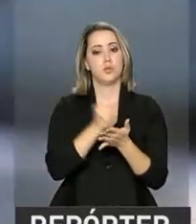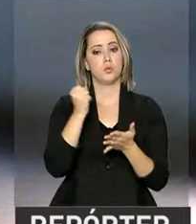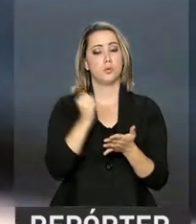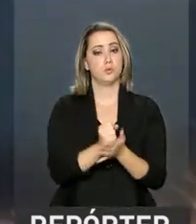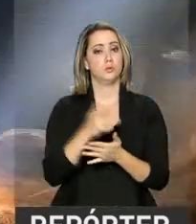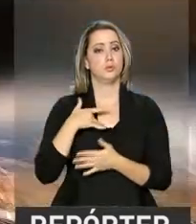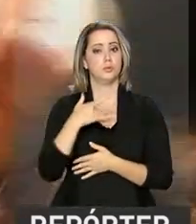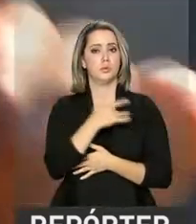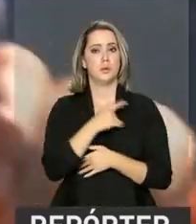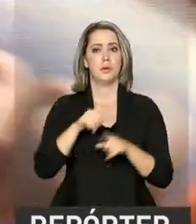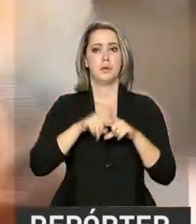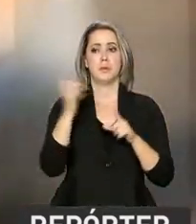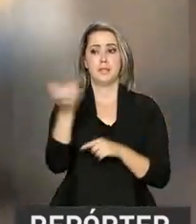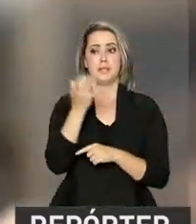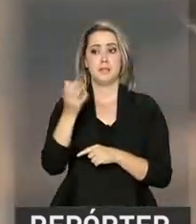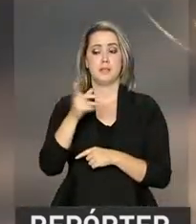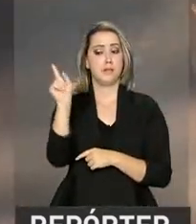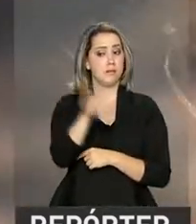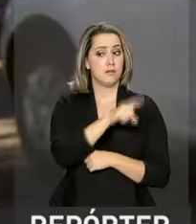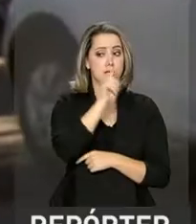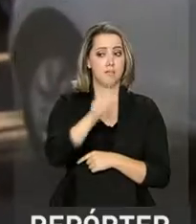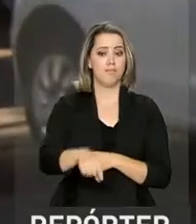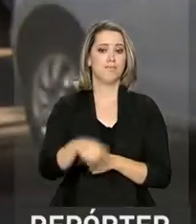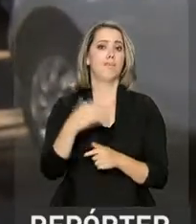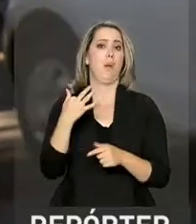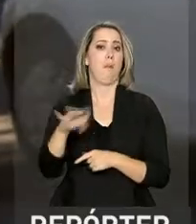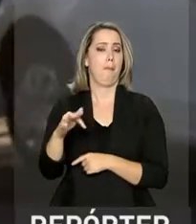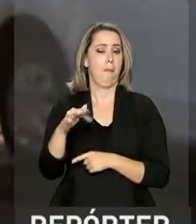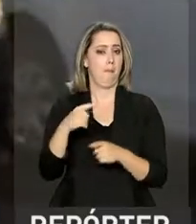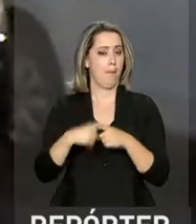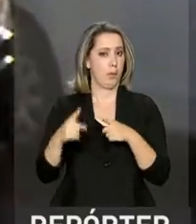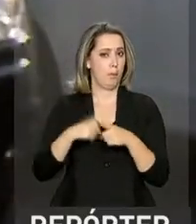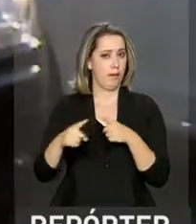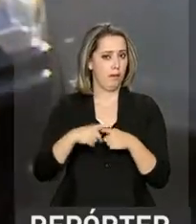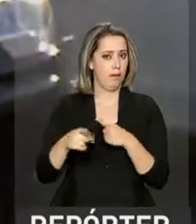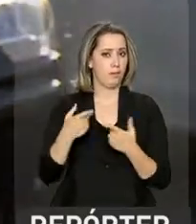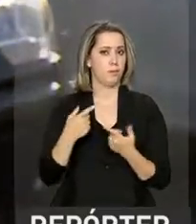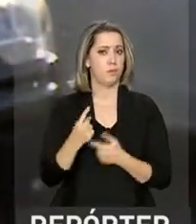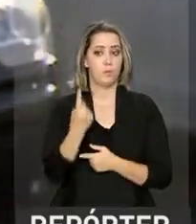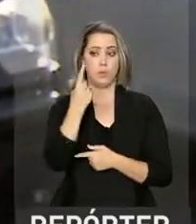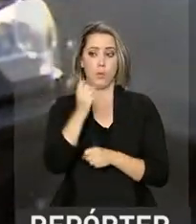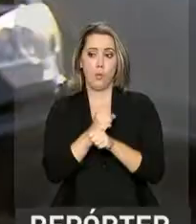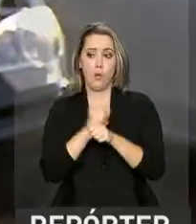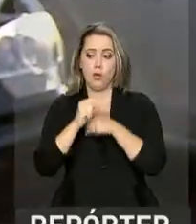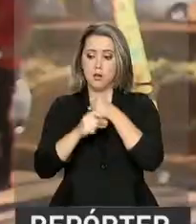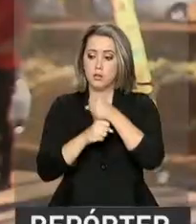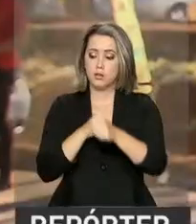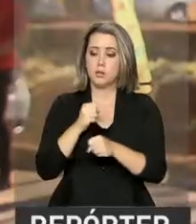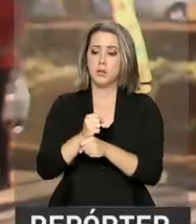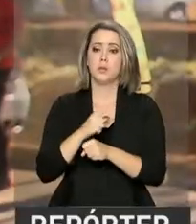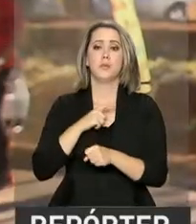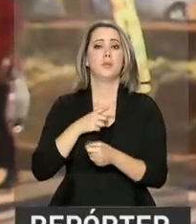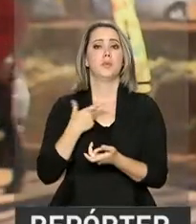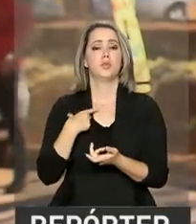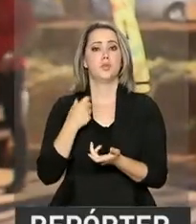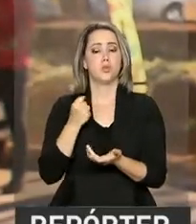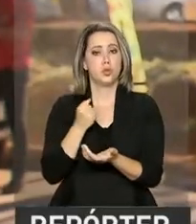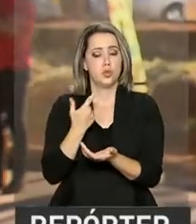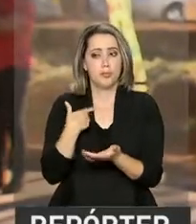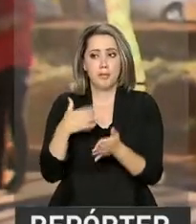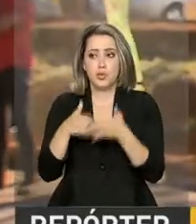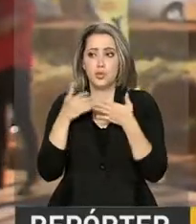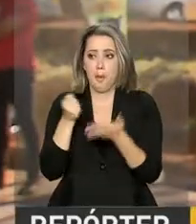hora que decidiu cancelar foi uma dor de cabeça. Um ano depois ela ainda recebia as cobranças. Eu liguei para